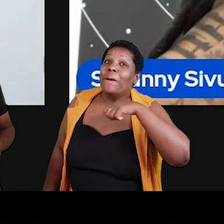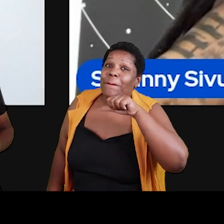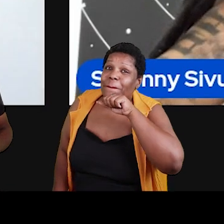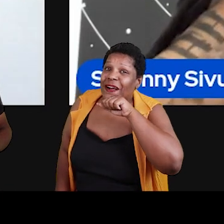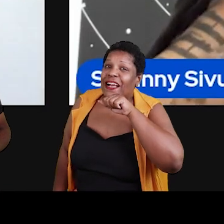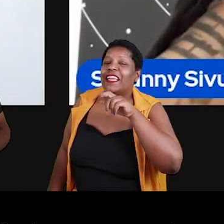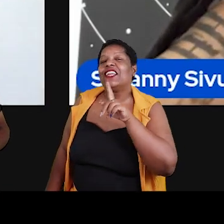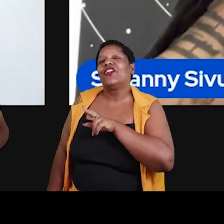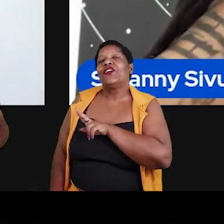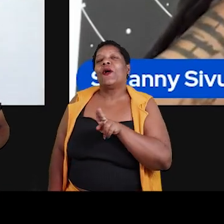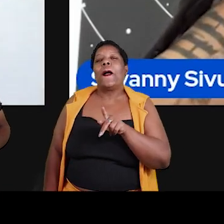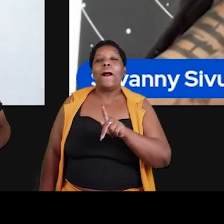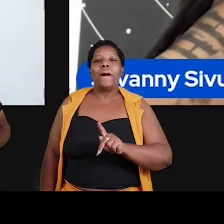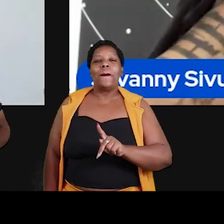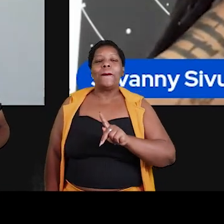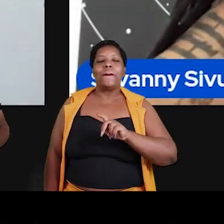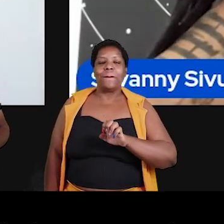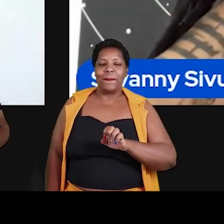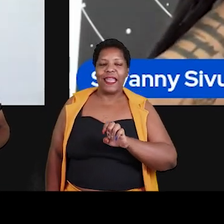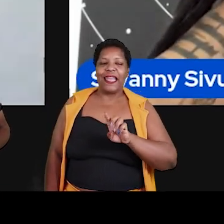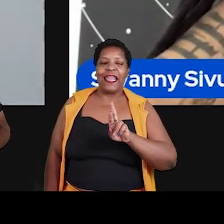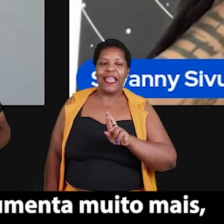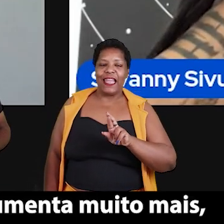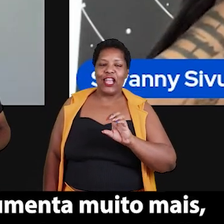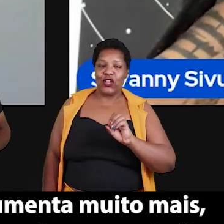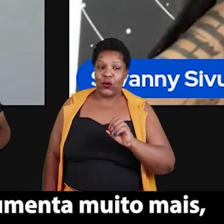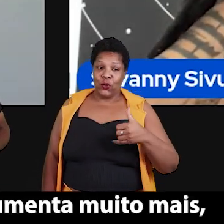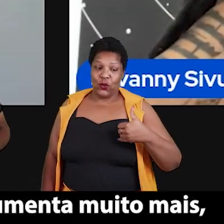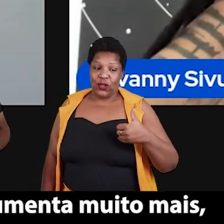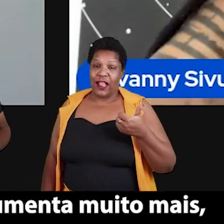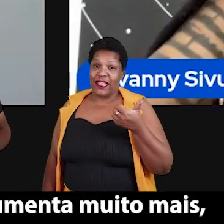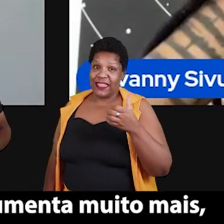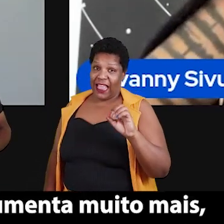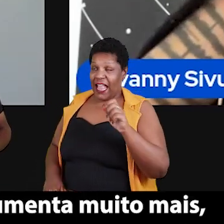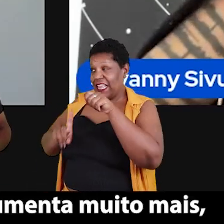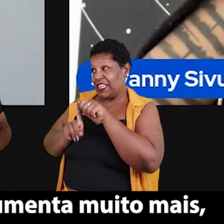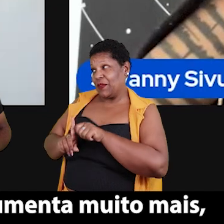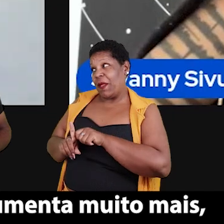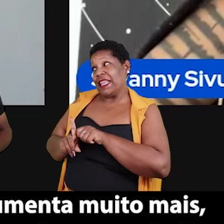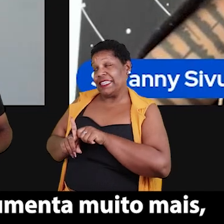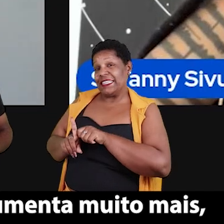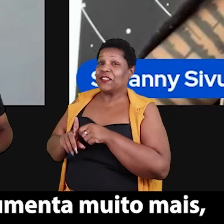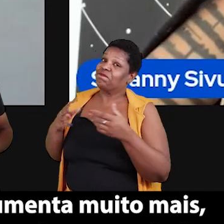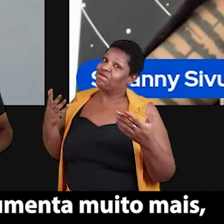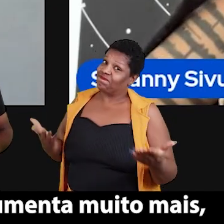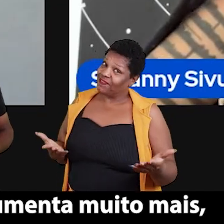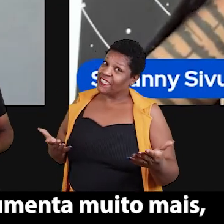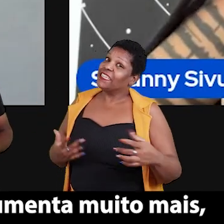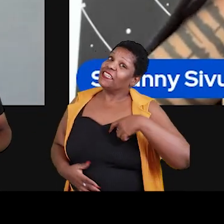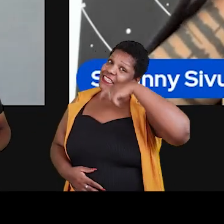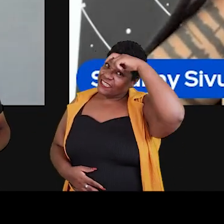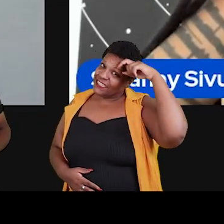Eu sou mãe do Pedro, que tem 10 meses, então aumenta muito mais, né? Porque eu tenho